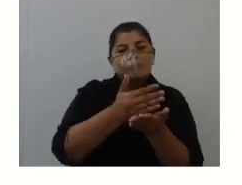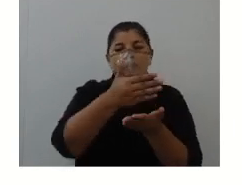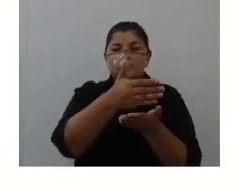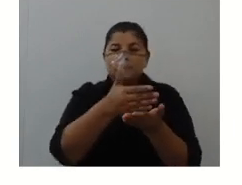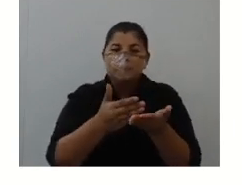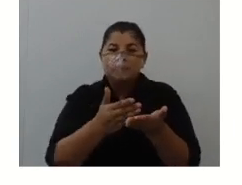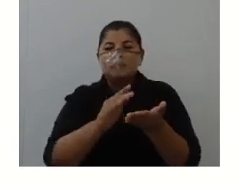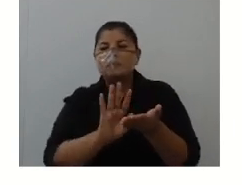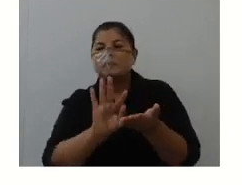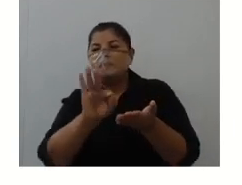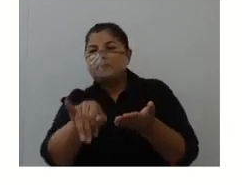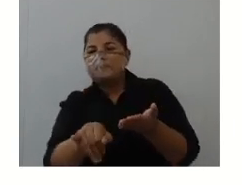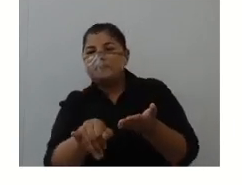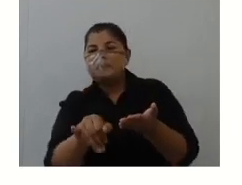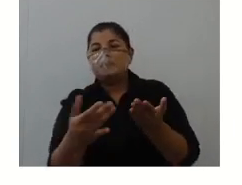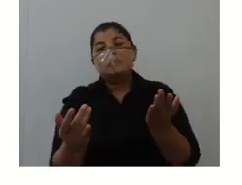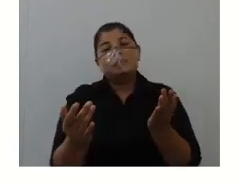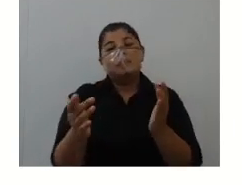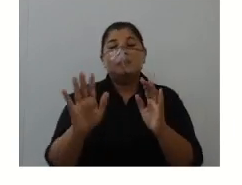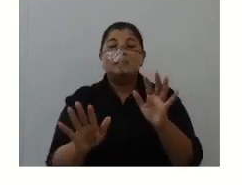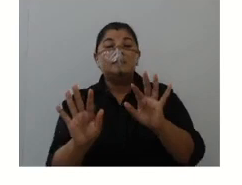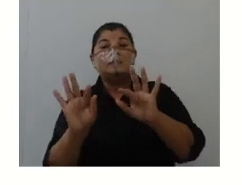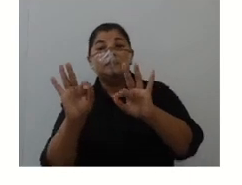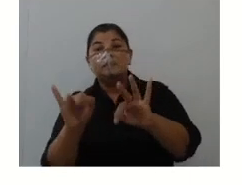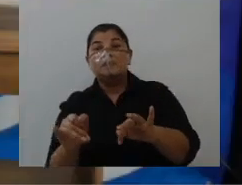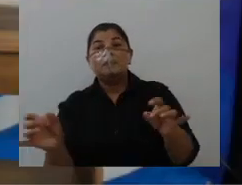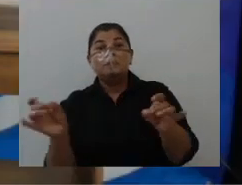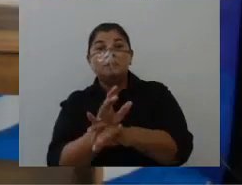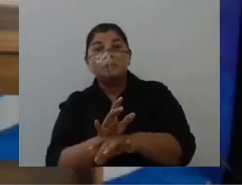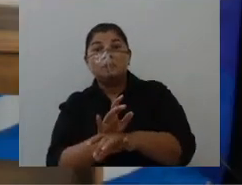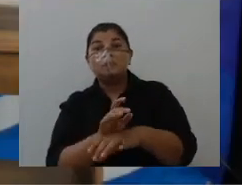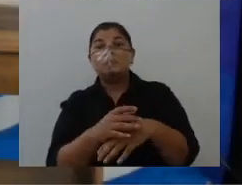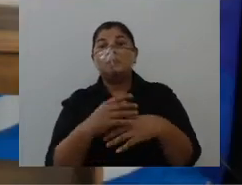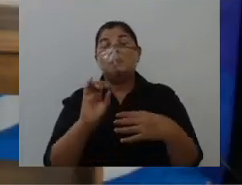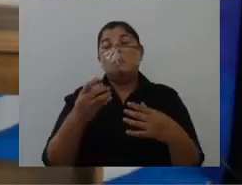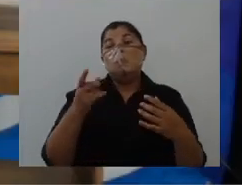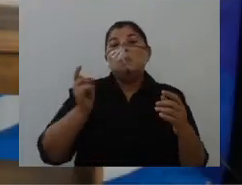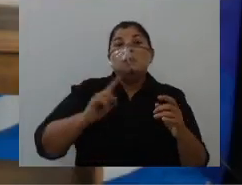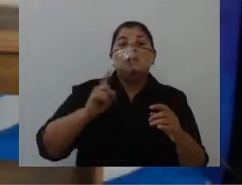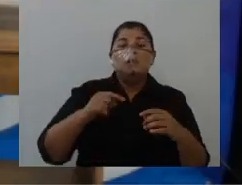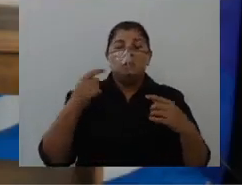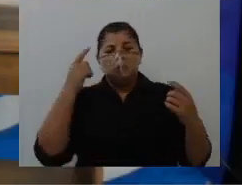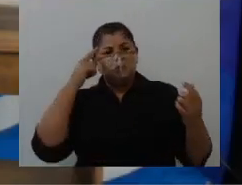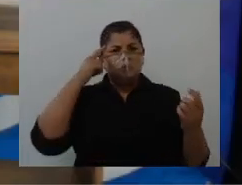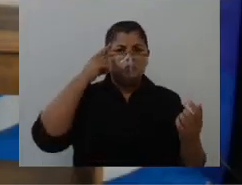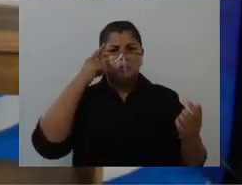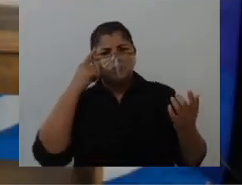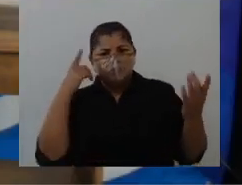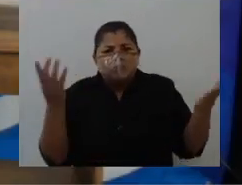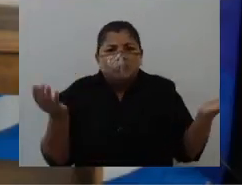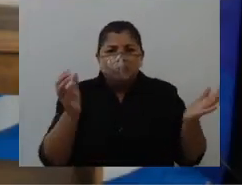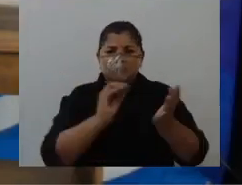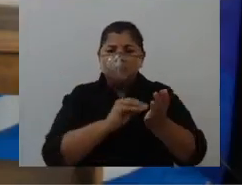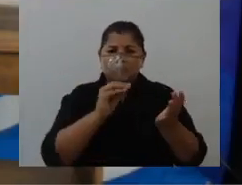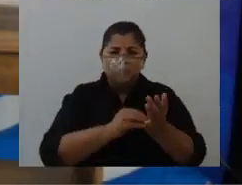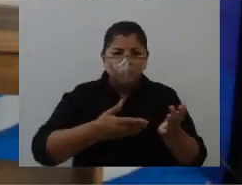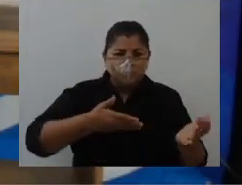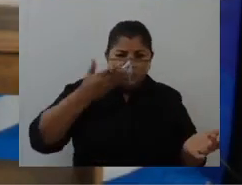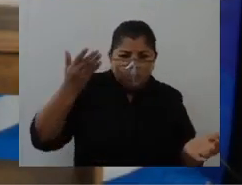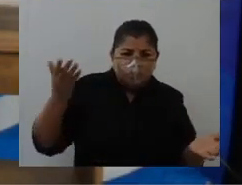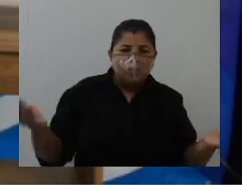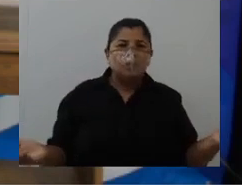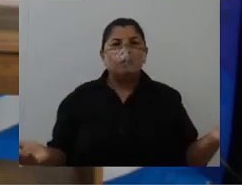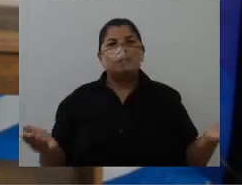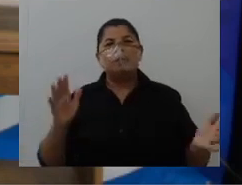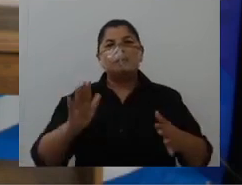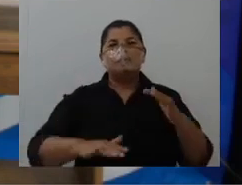fim completamente não linear. Quem lê, por exemplo, Machado de Assis, Dom Casmurro, você vê que Machado de Assis, que o narrador ali brinca, ele